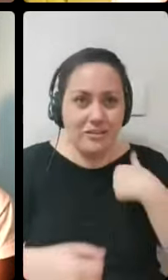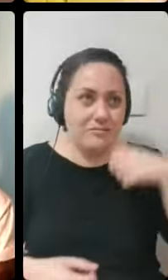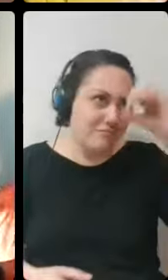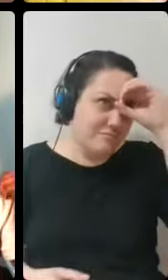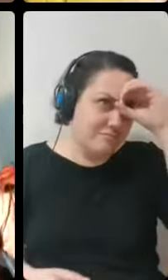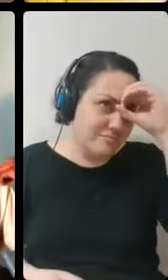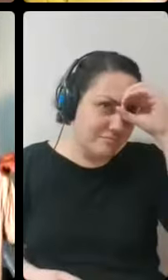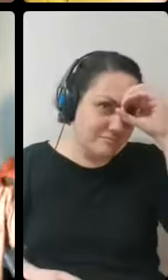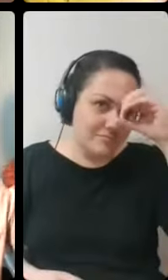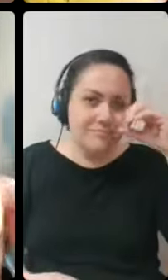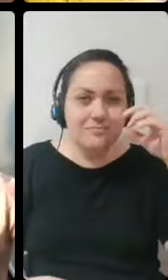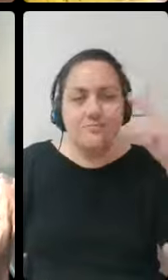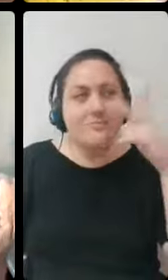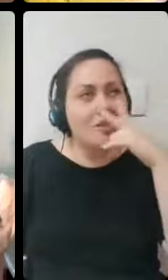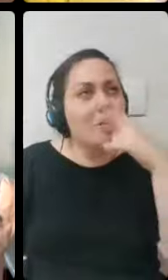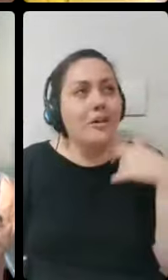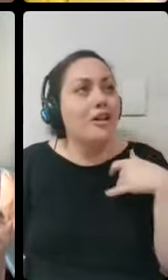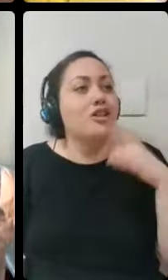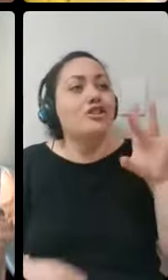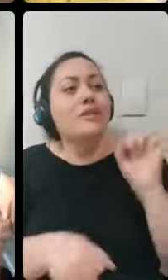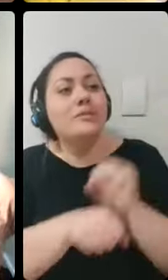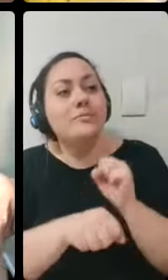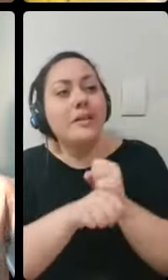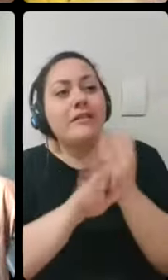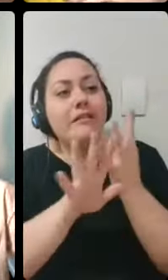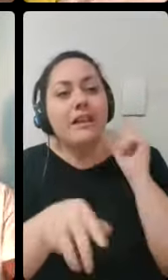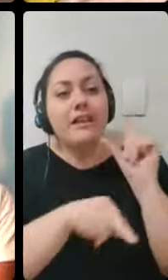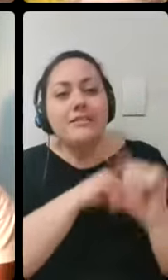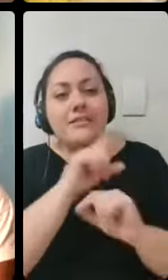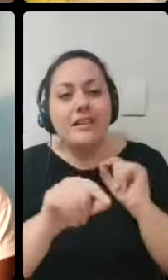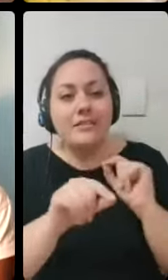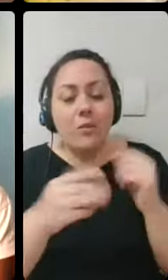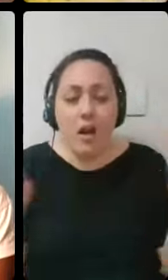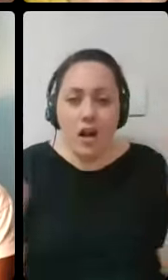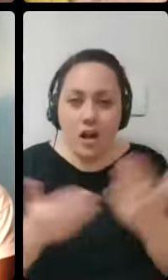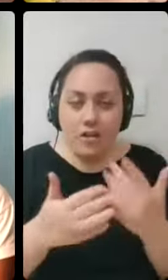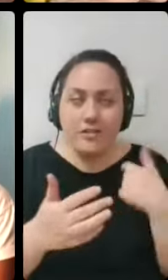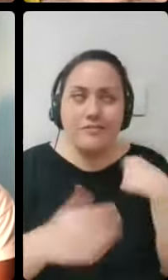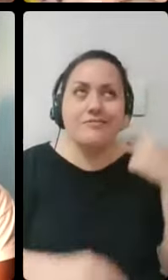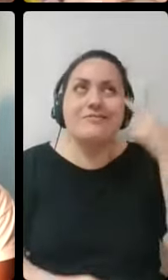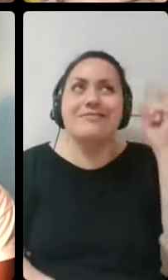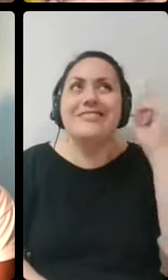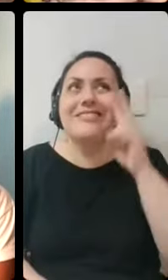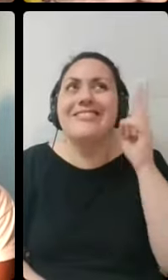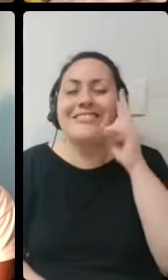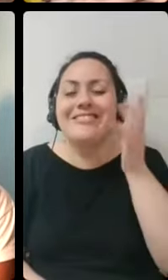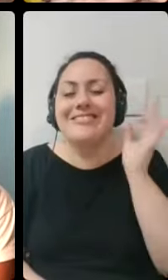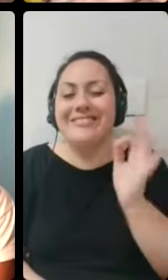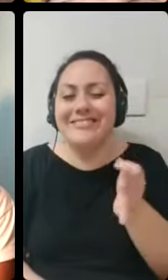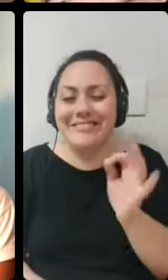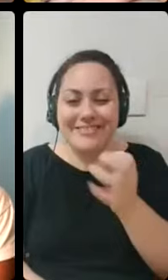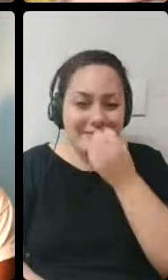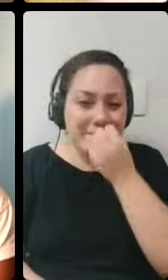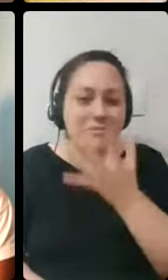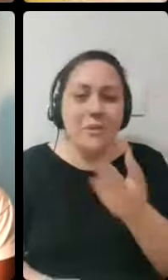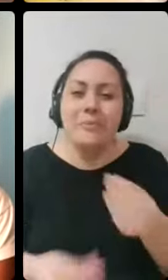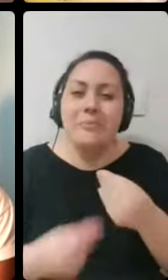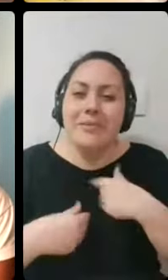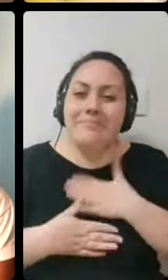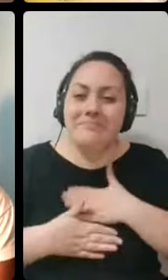os alunos que estavam para a seleção. E aí agora tô fazendo esses links até dar uma refrescada na memória e traz momentos bons.